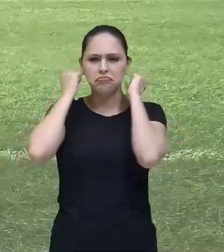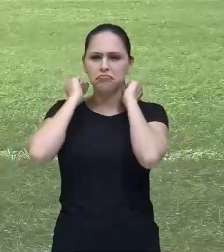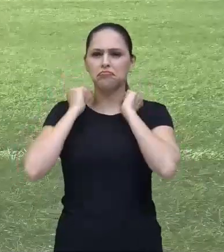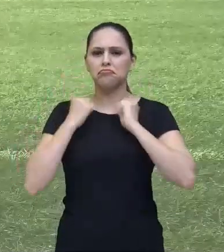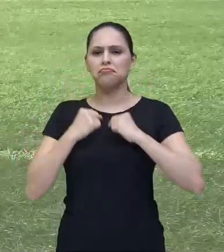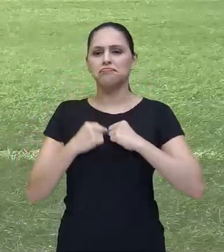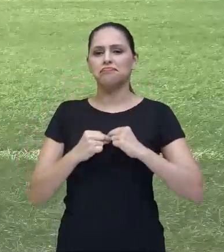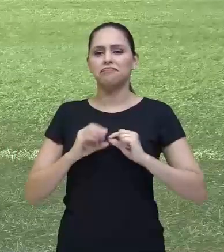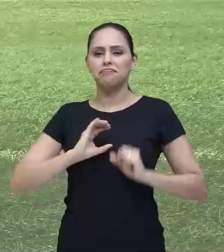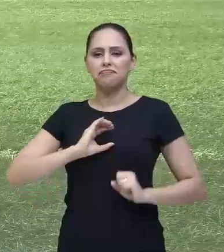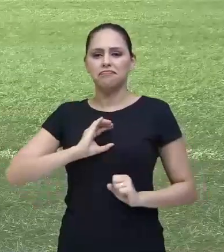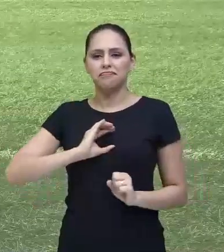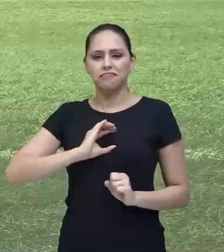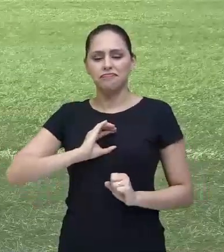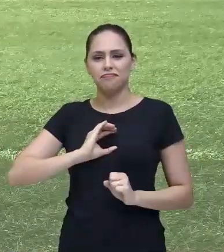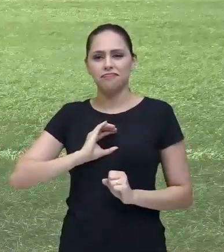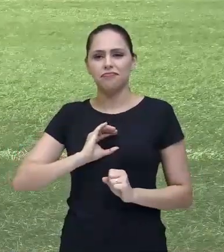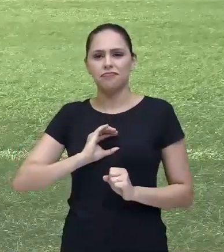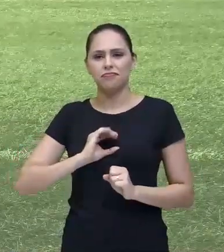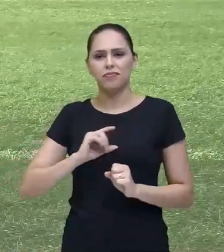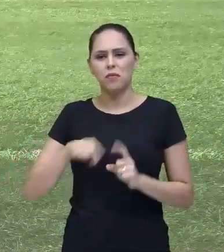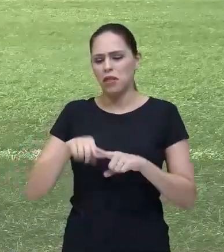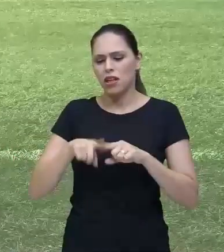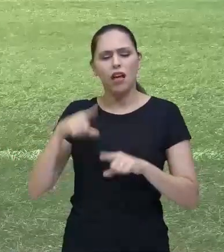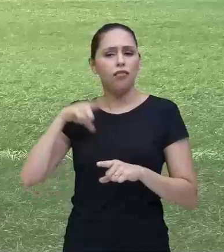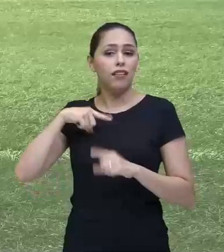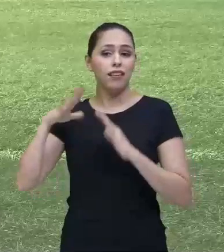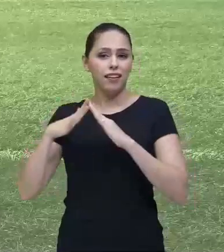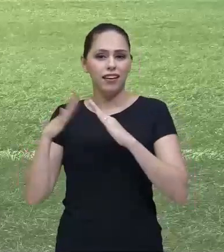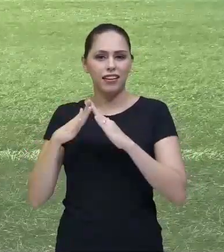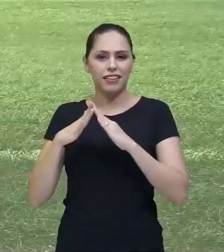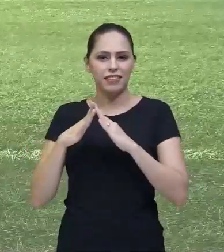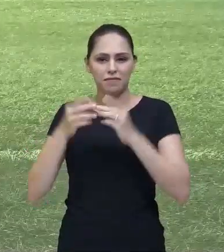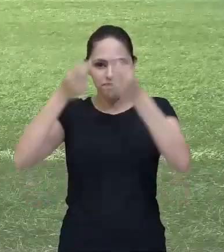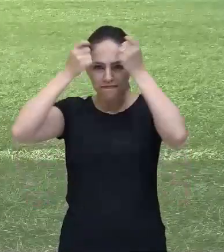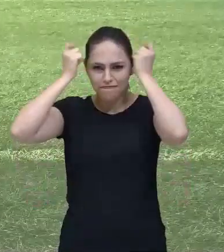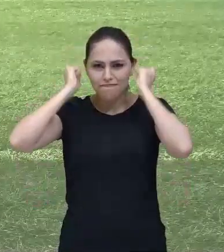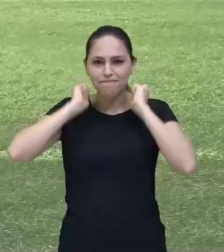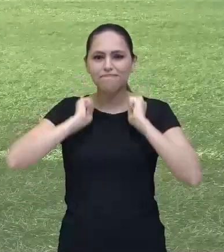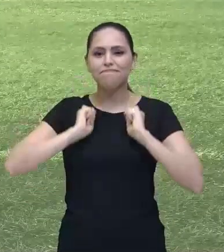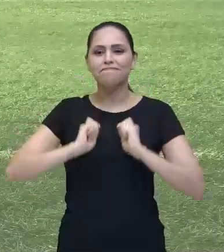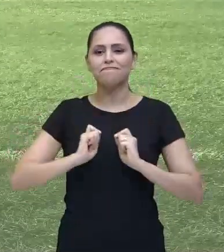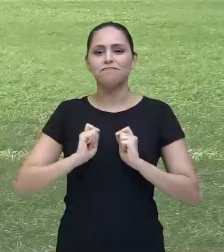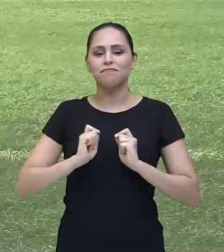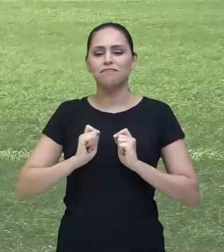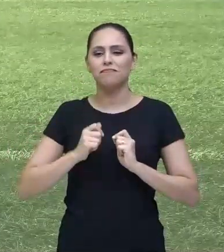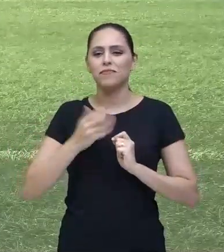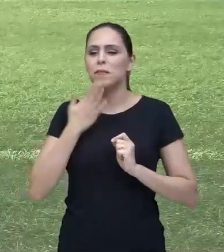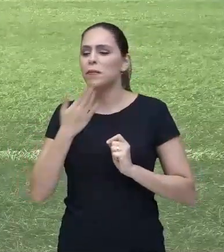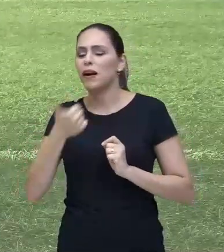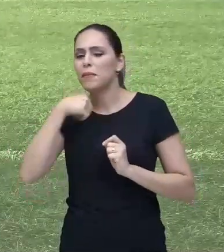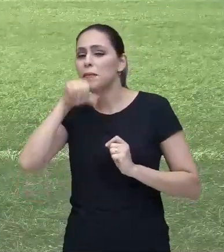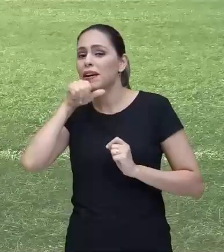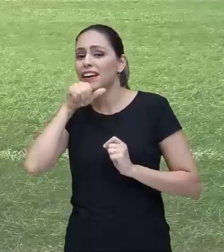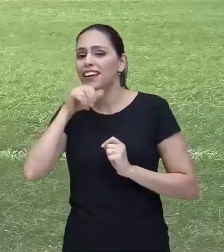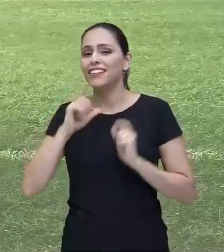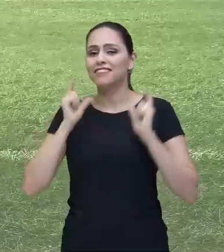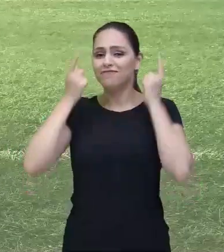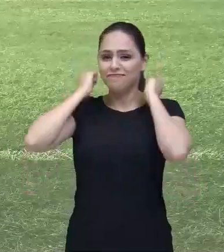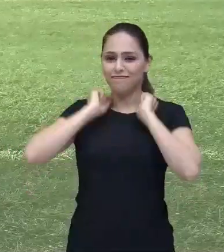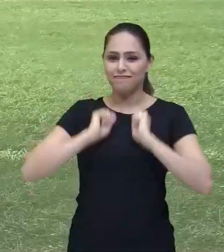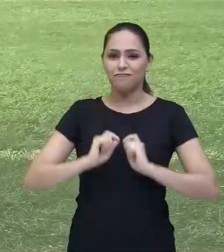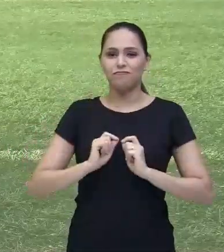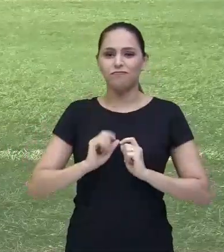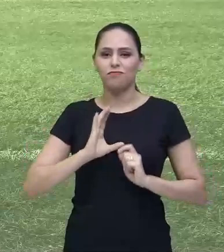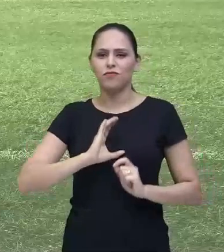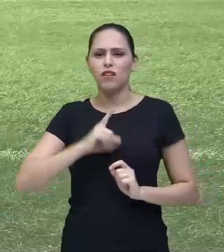Pode. Legal, linha. Se você tiver em casa. E a gente, vamos colocar? Vamos colocar essa medalha de campeão. Isso. Aí você pede pro papai colocar essa medalha. Que olha você